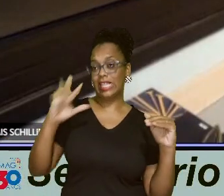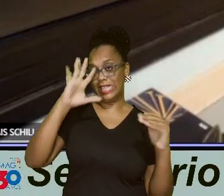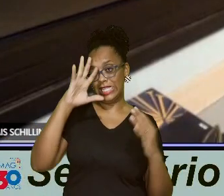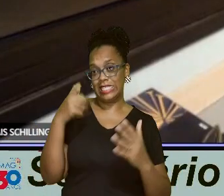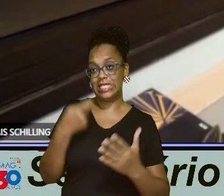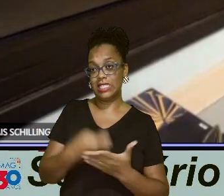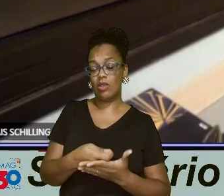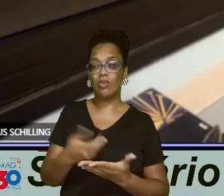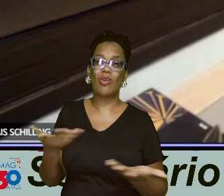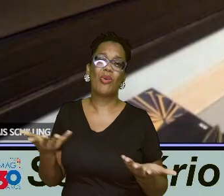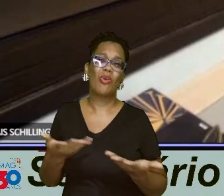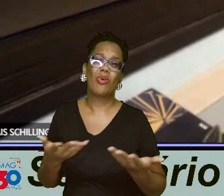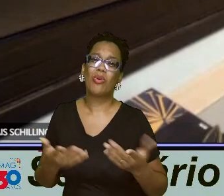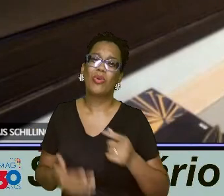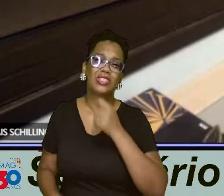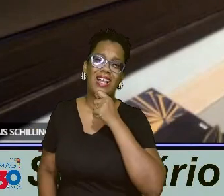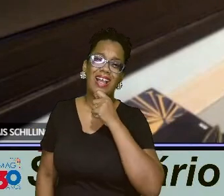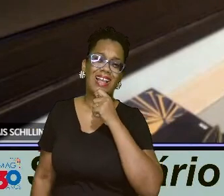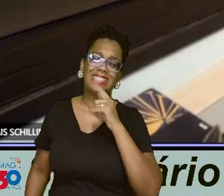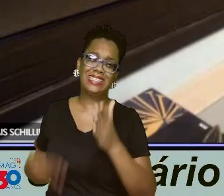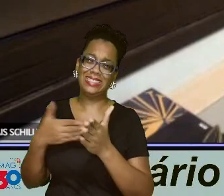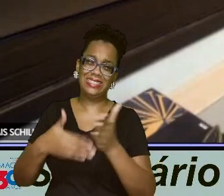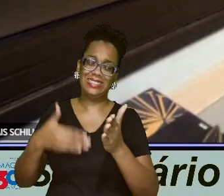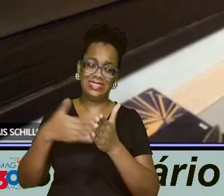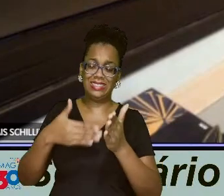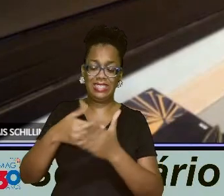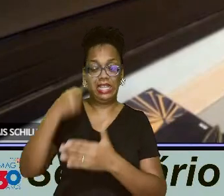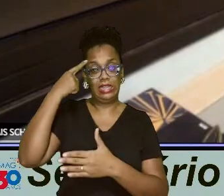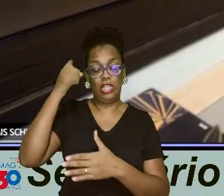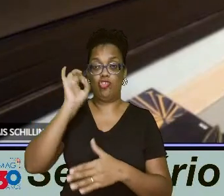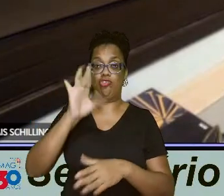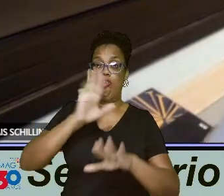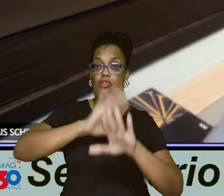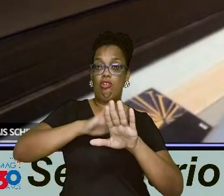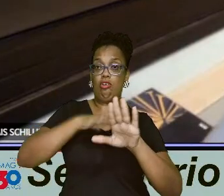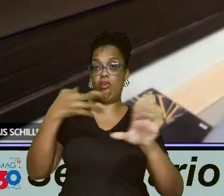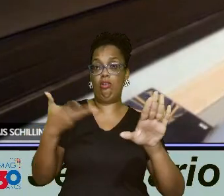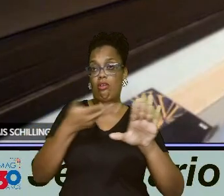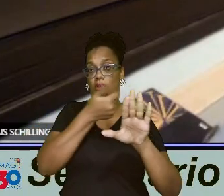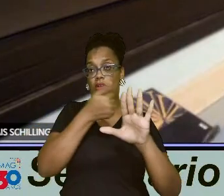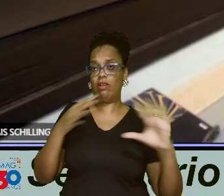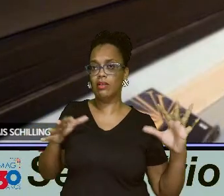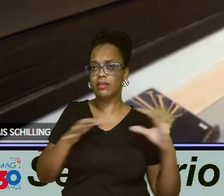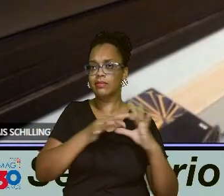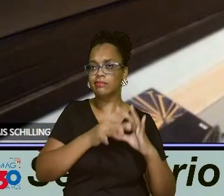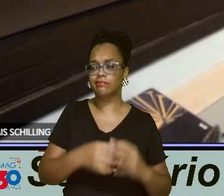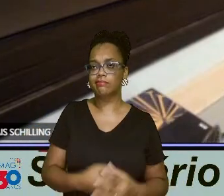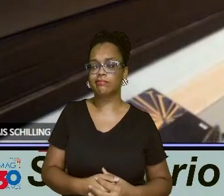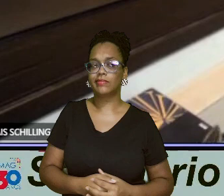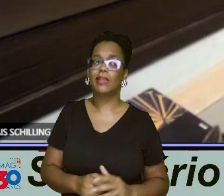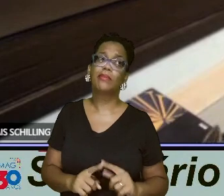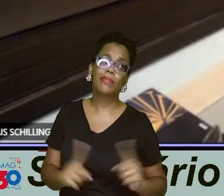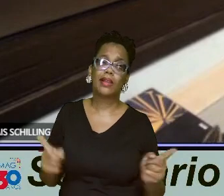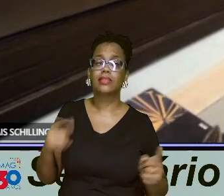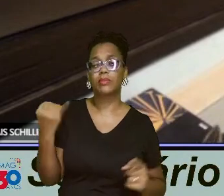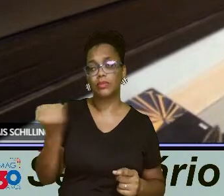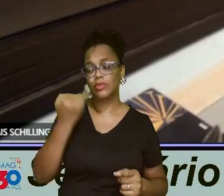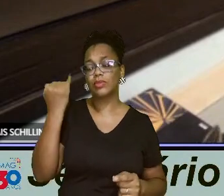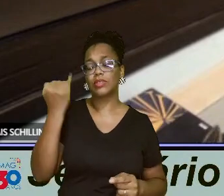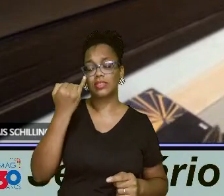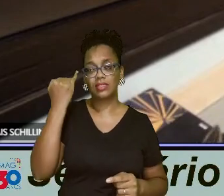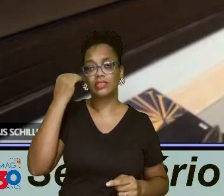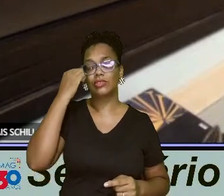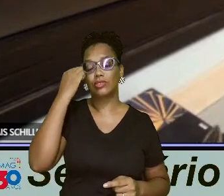ainda é hoje. Hoje a gente ainda está muito restrito à ideia de que só o precedente qualificado nos vincula. Mas é importantíssimo